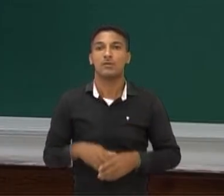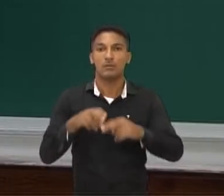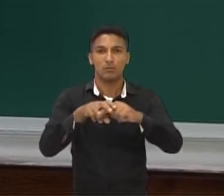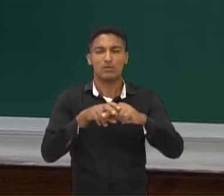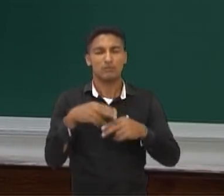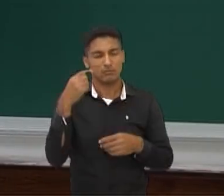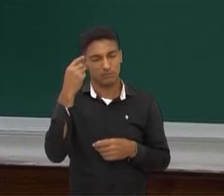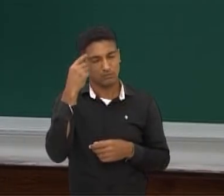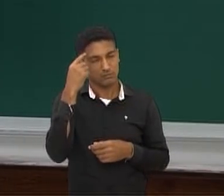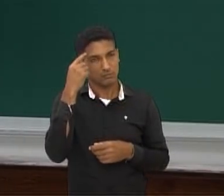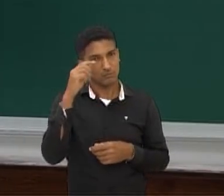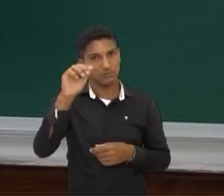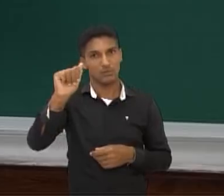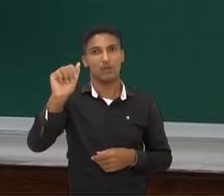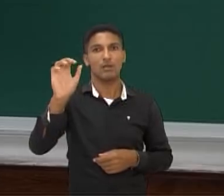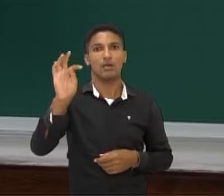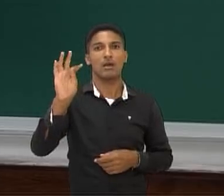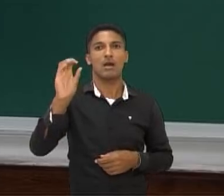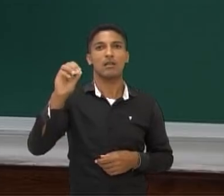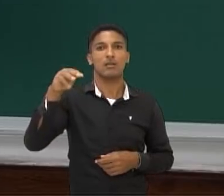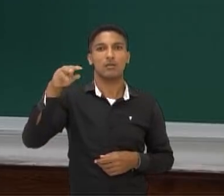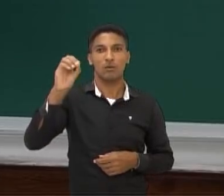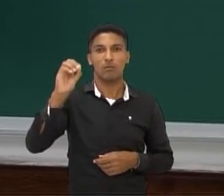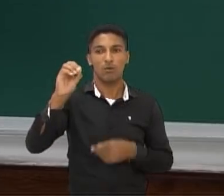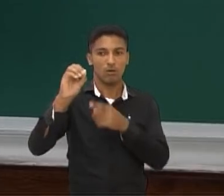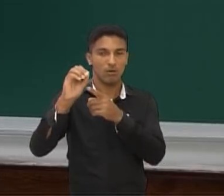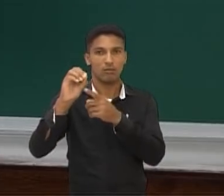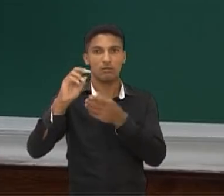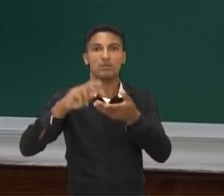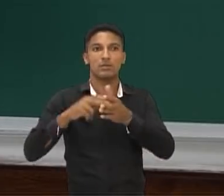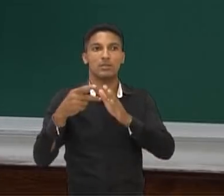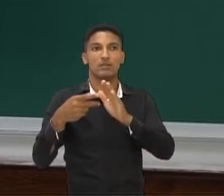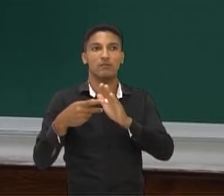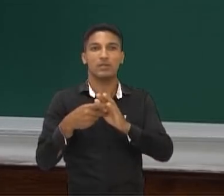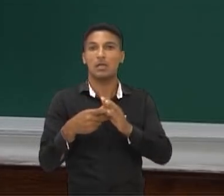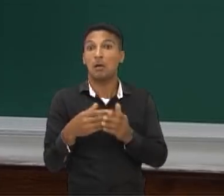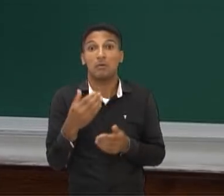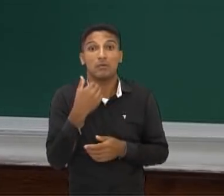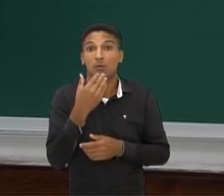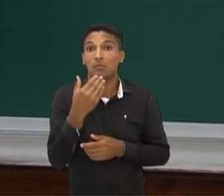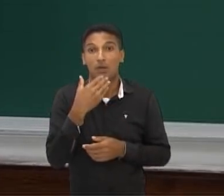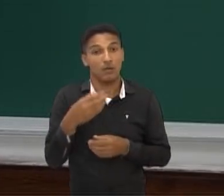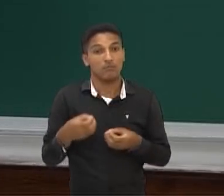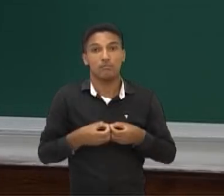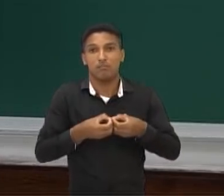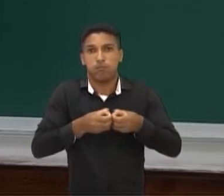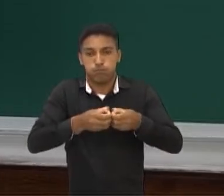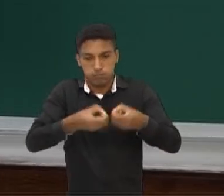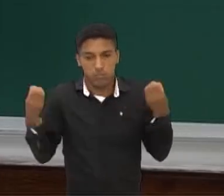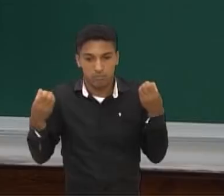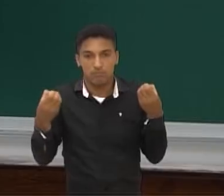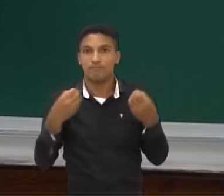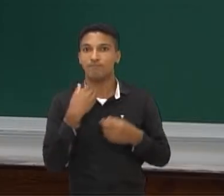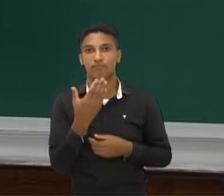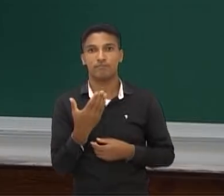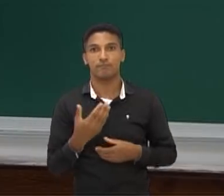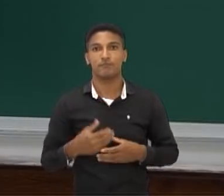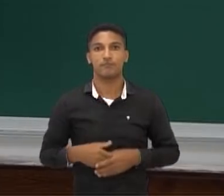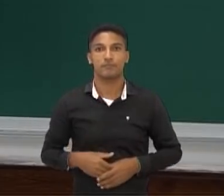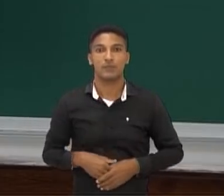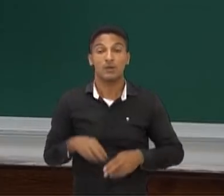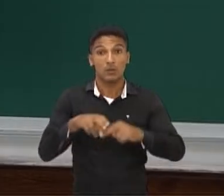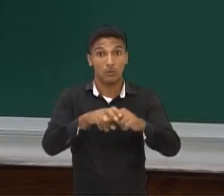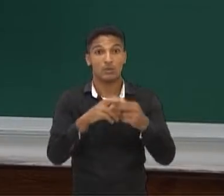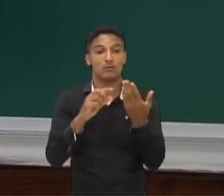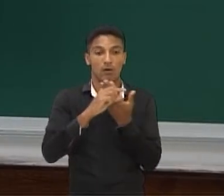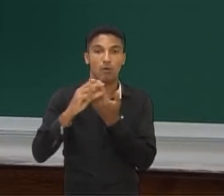o átomo, tanto é que a palavra átomo quer dizer não divisível. Eles pensaram que o átomo é uma partícula